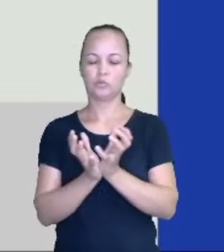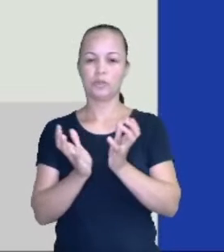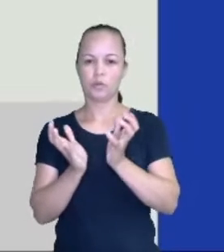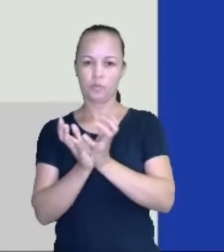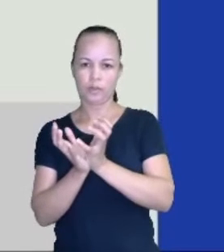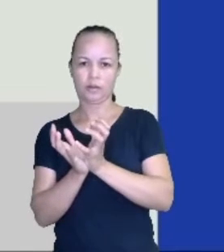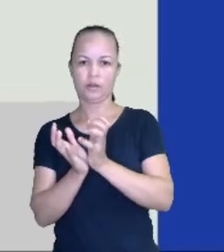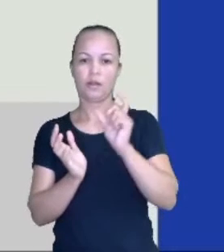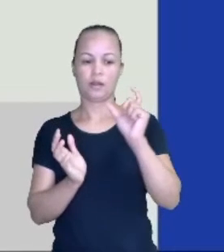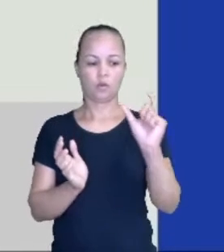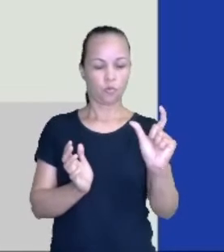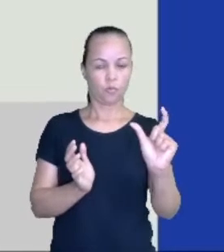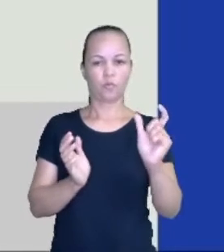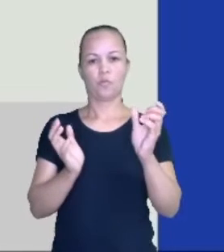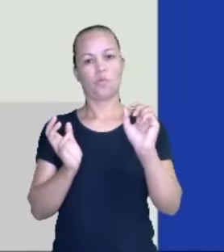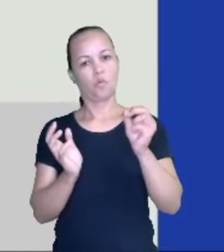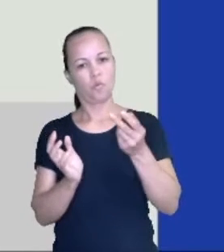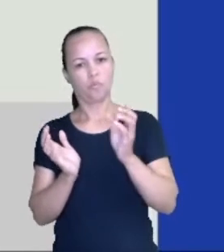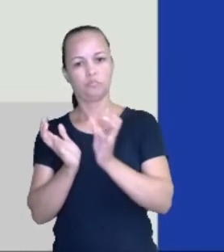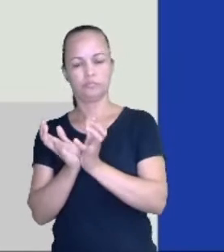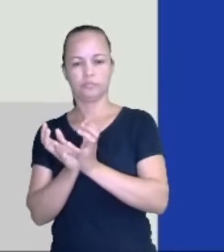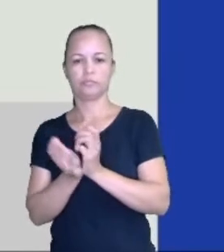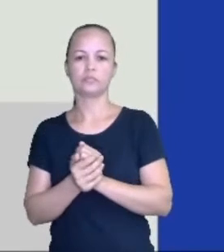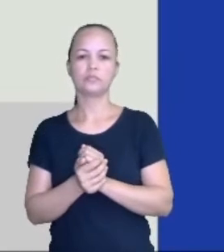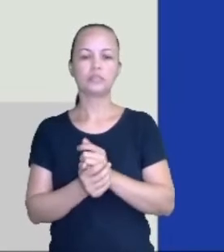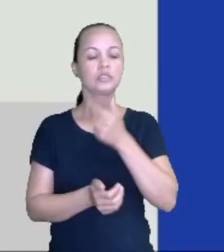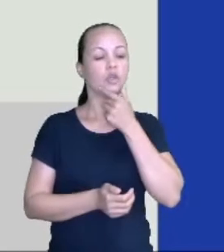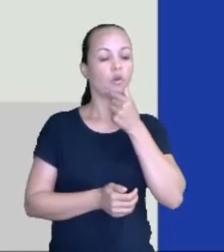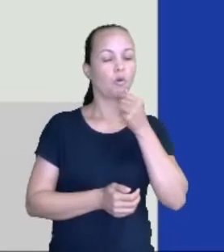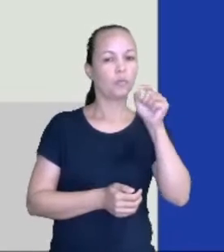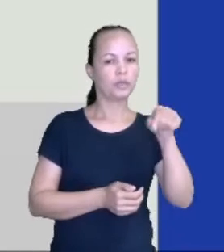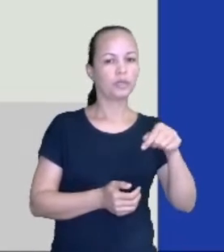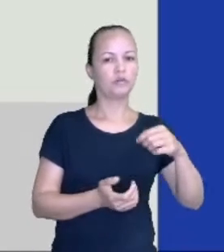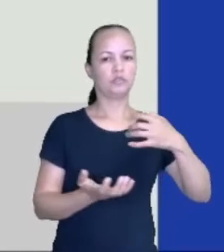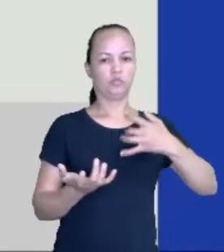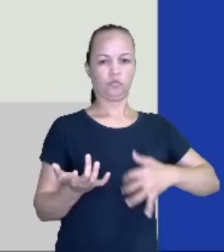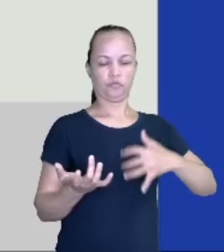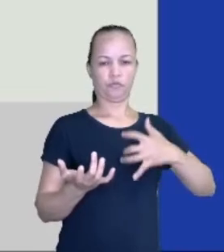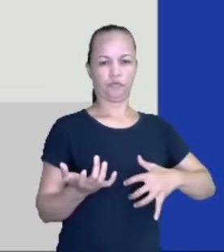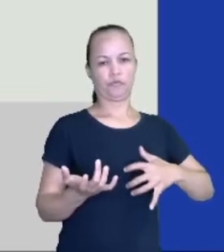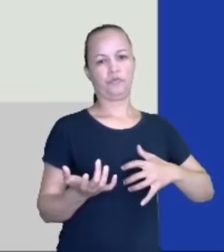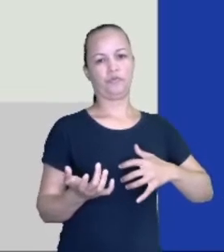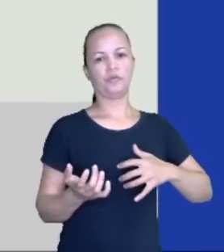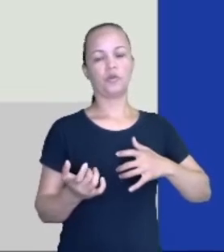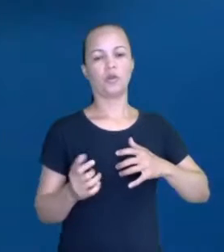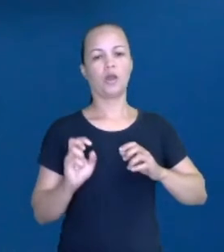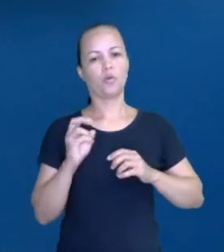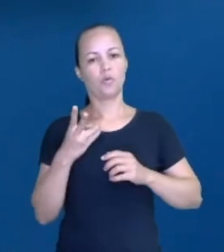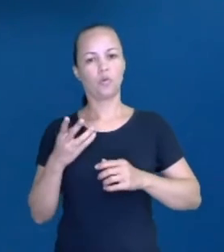palavras. Beto fez curso de violão. Lucas, de saxofone.